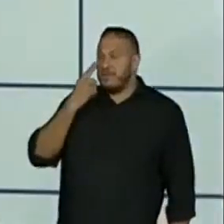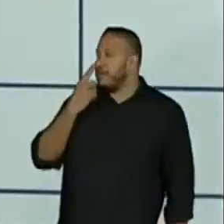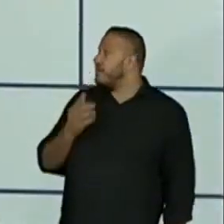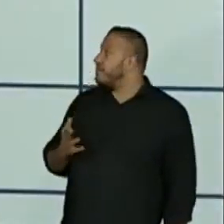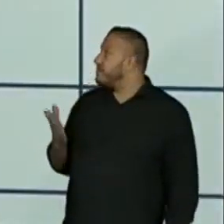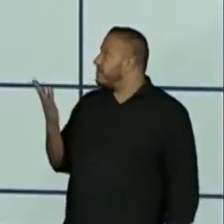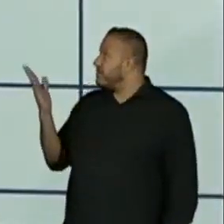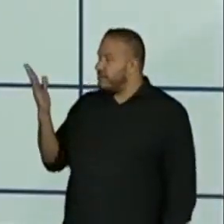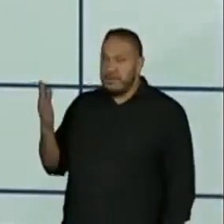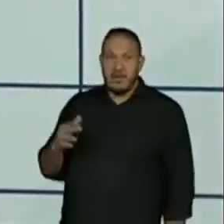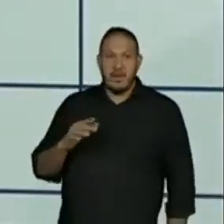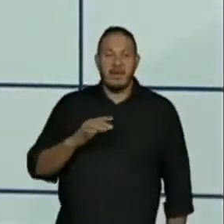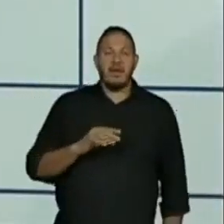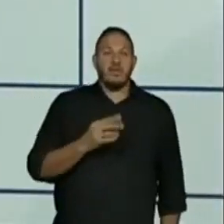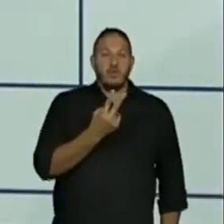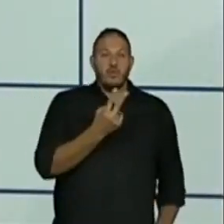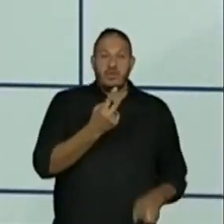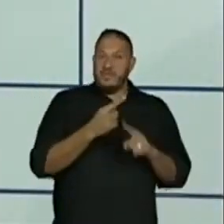decimal,